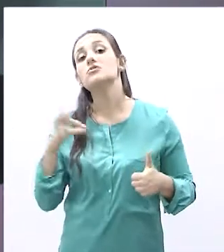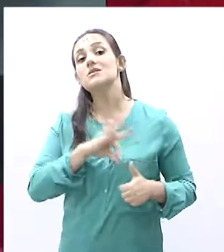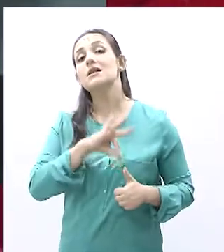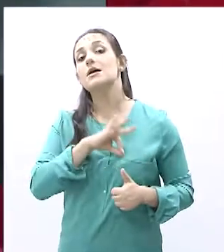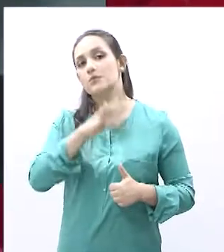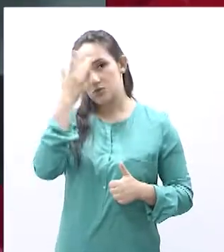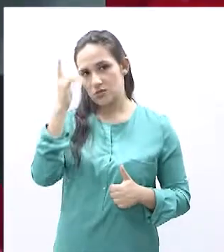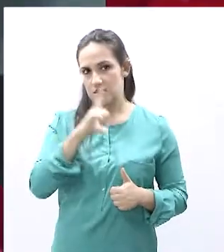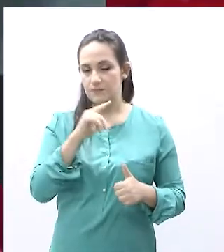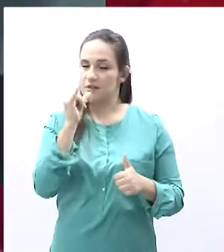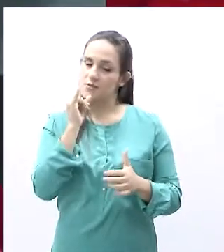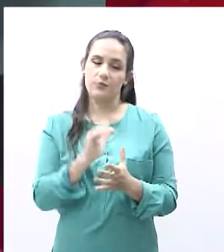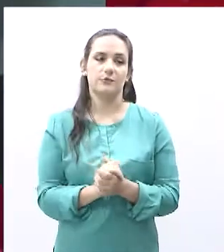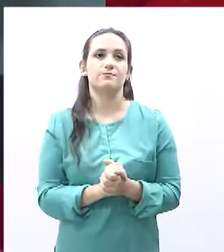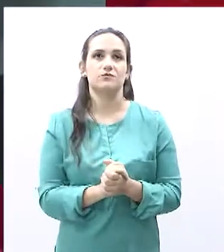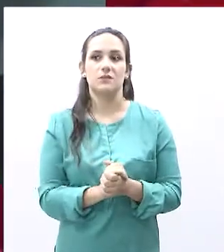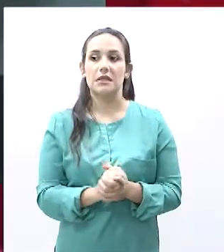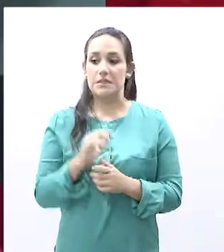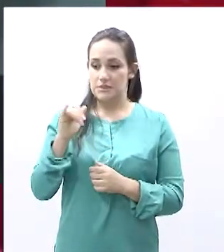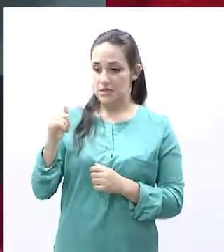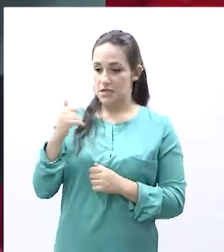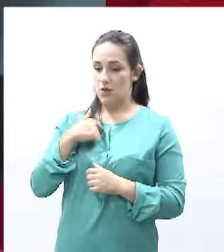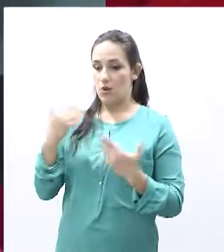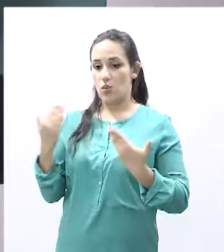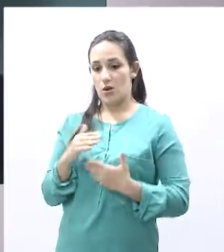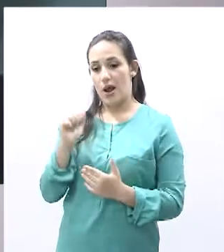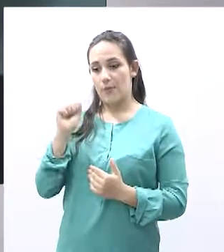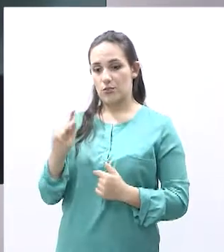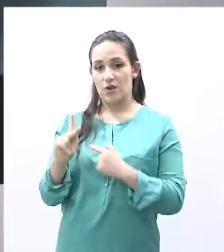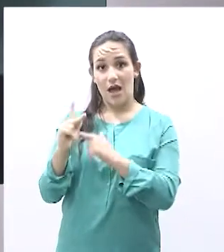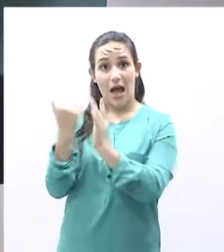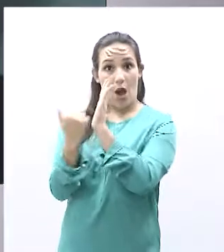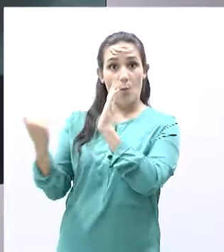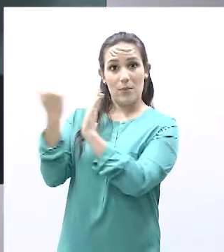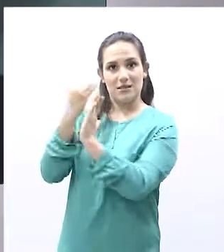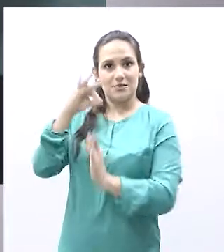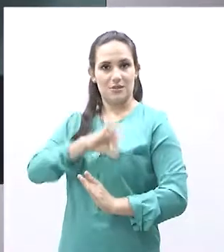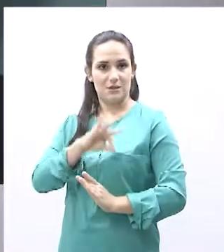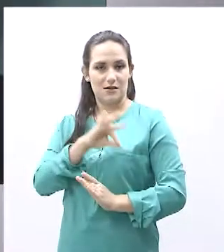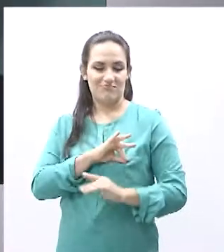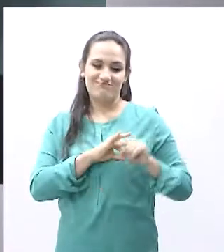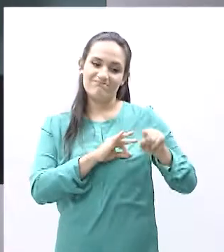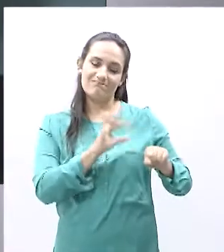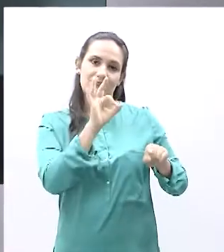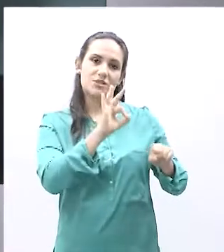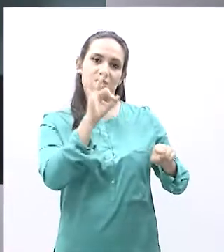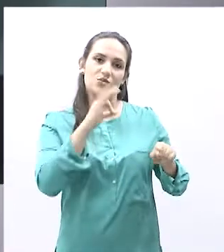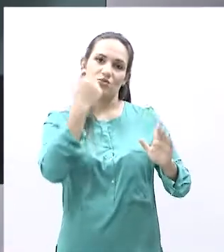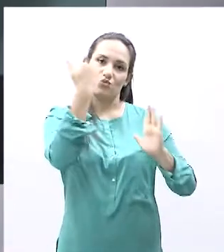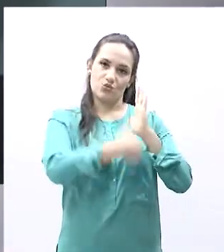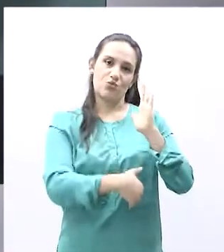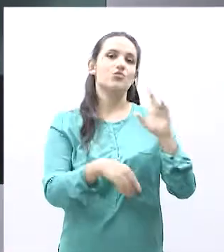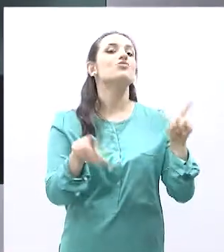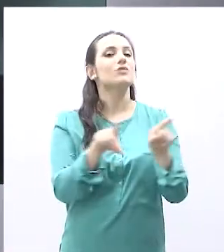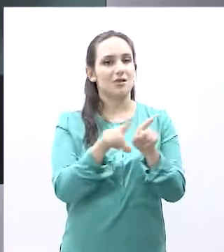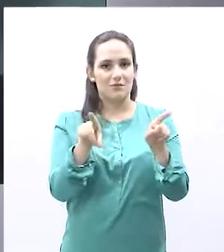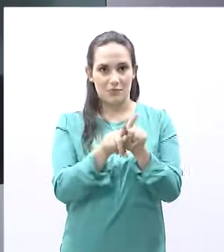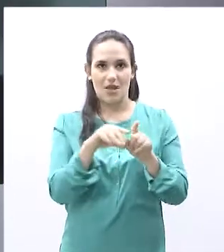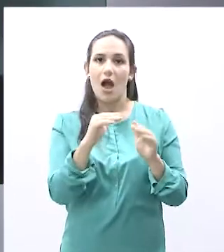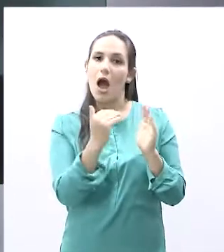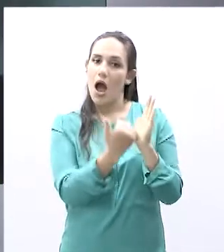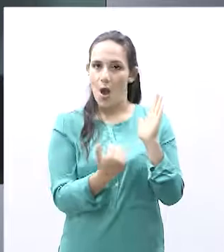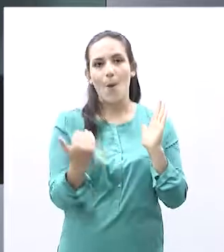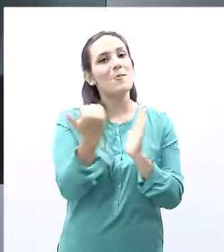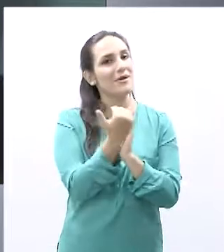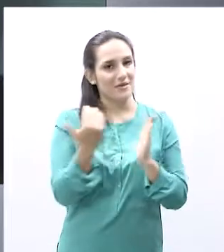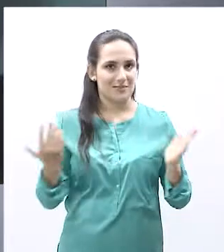que você aumenta o seu benefício, você também tem que ter o aumento dessa faixa salarial para alíquotas. Então,